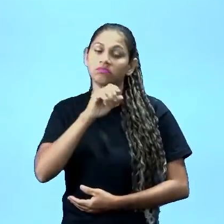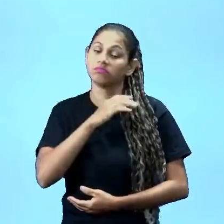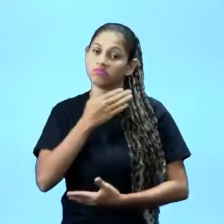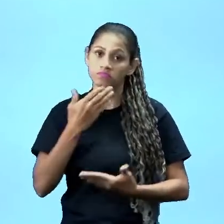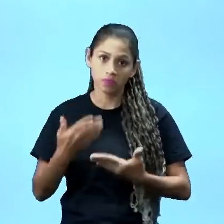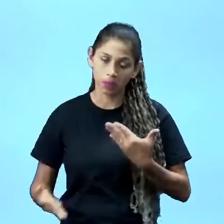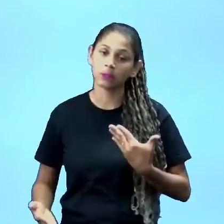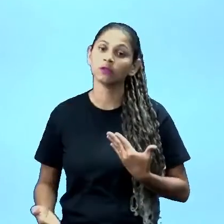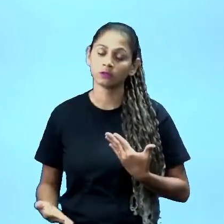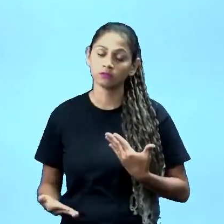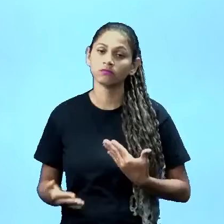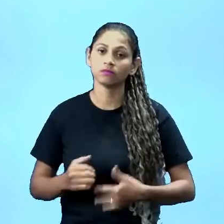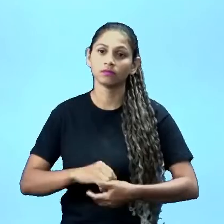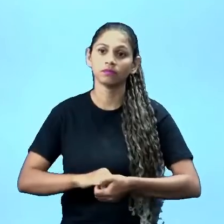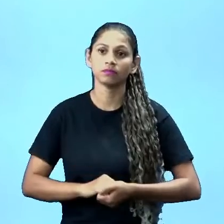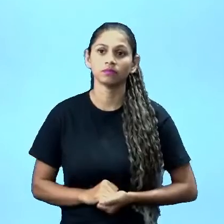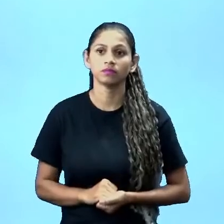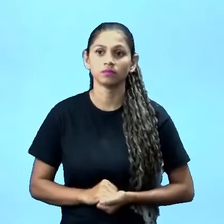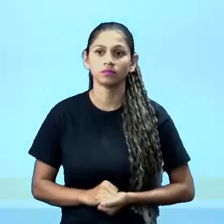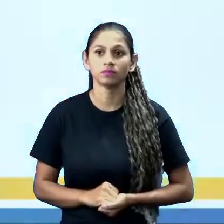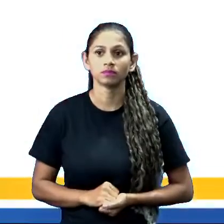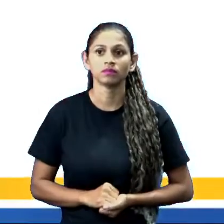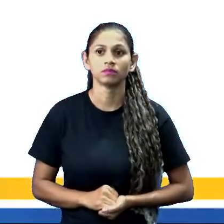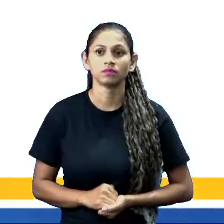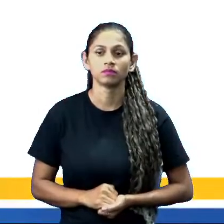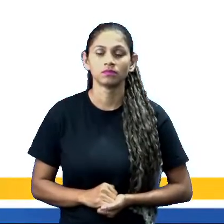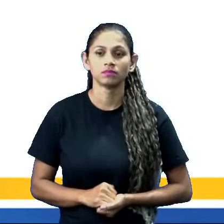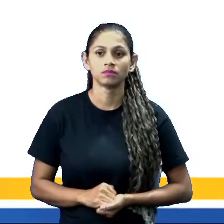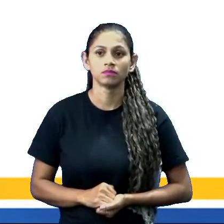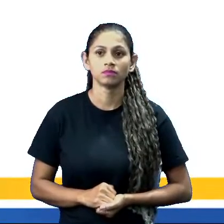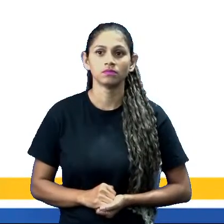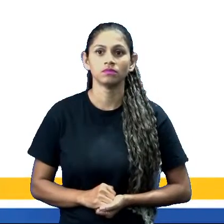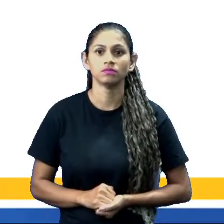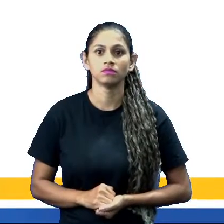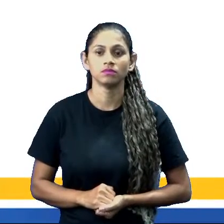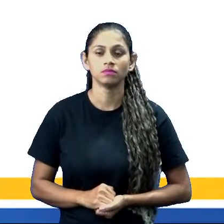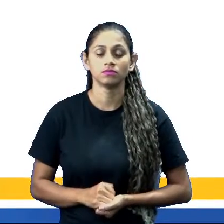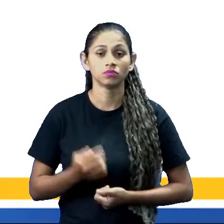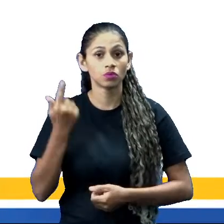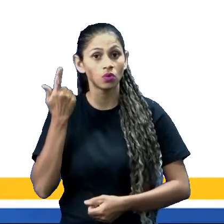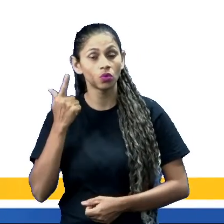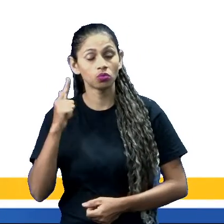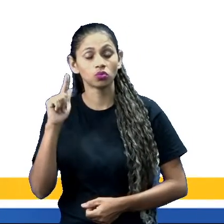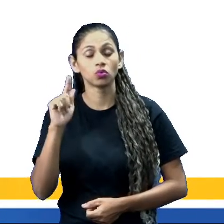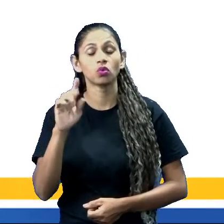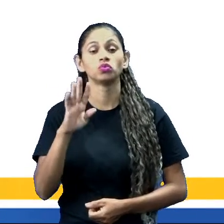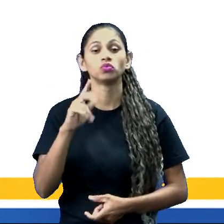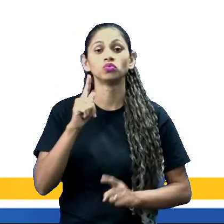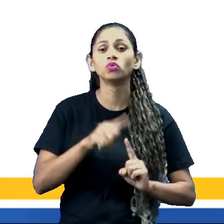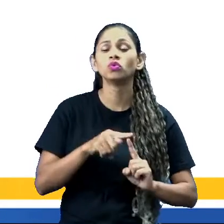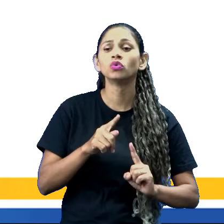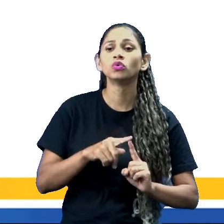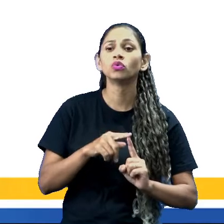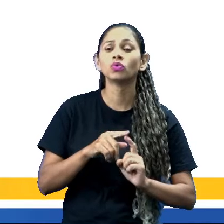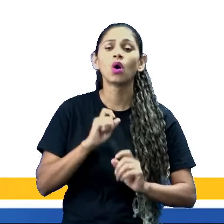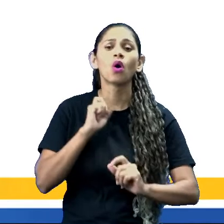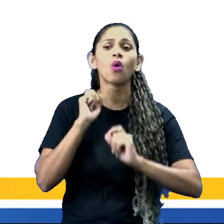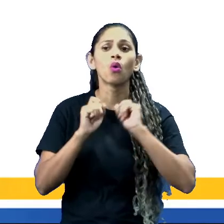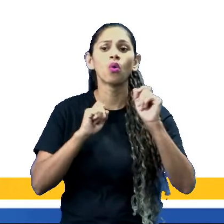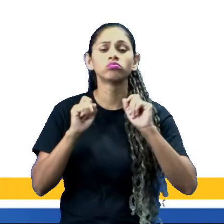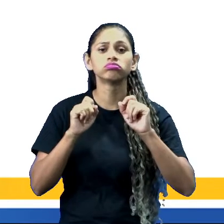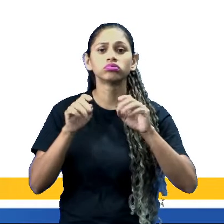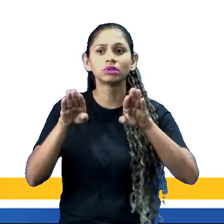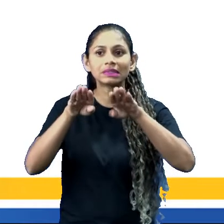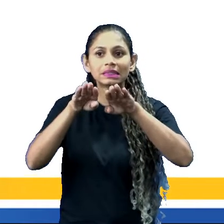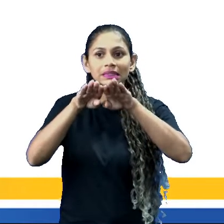para evitar esses tipos de acidentes. Outro tipo de EPI é a cabine de